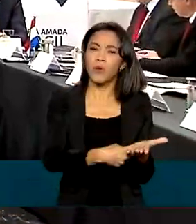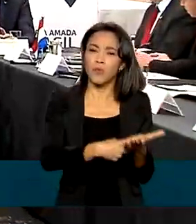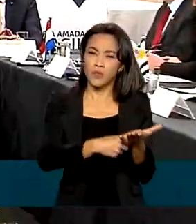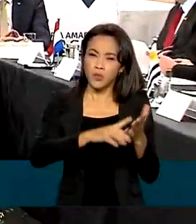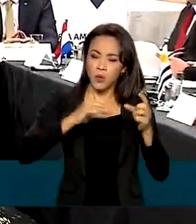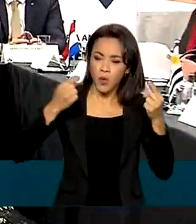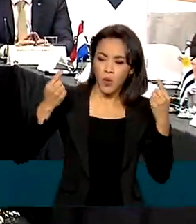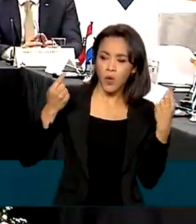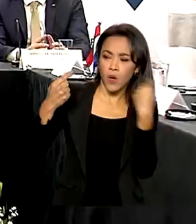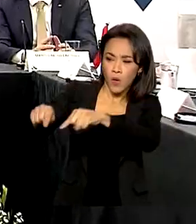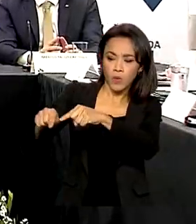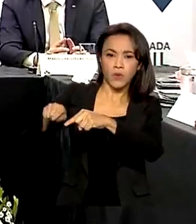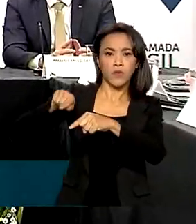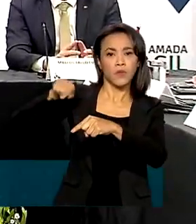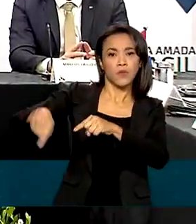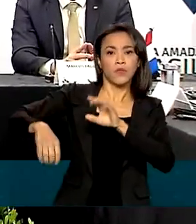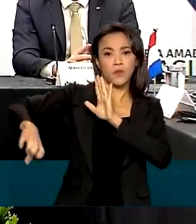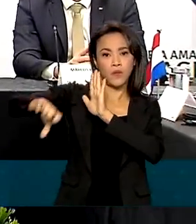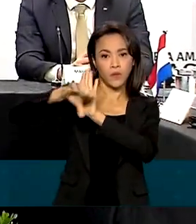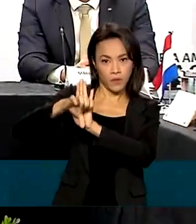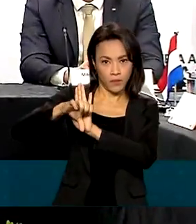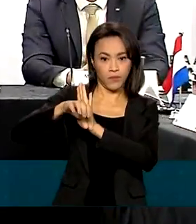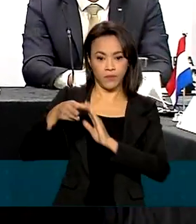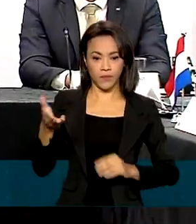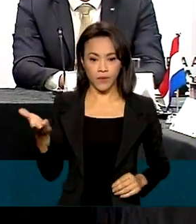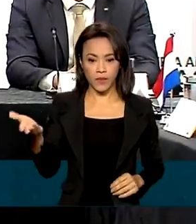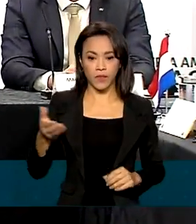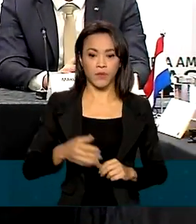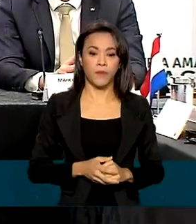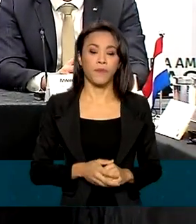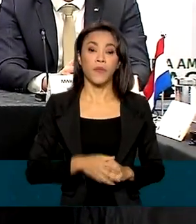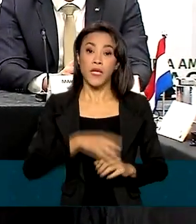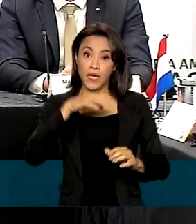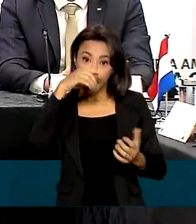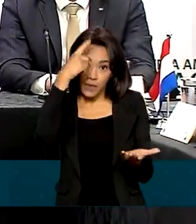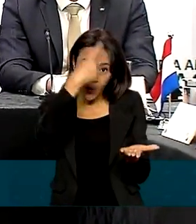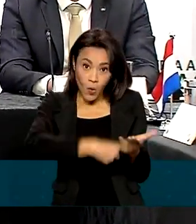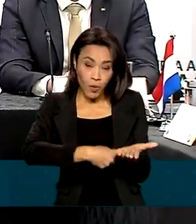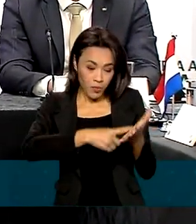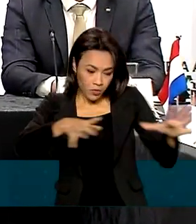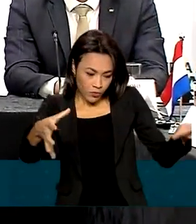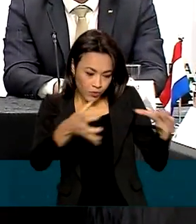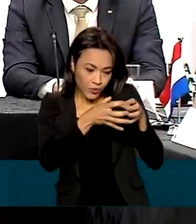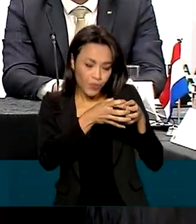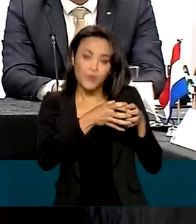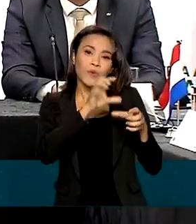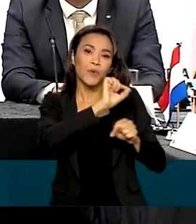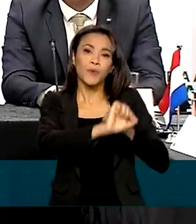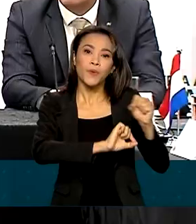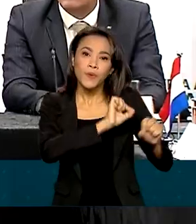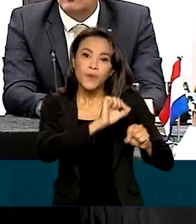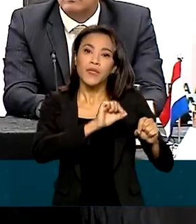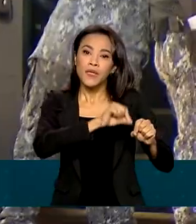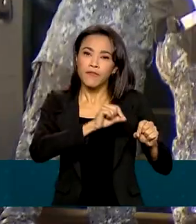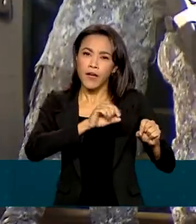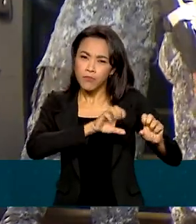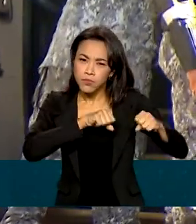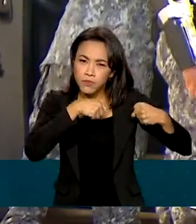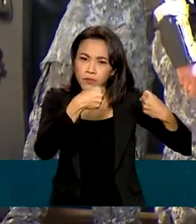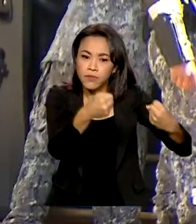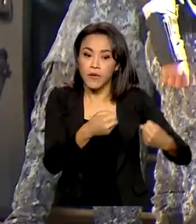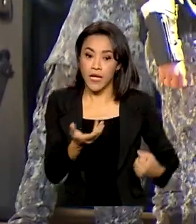caráter estratégico e soberano entre nossos Ministérios uma aliança que se Panda o tradicional sistema de policiamento ostensivo